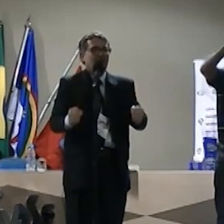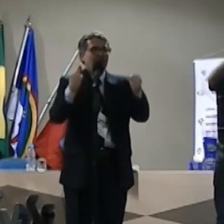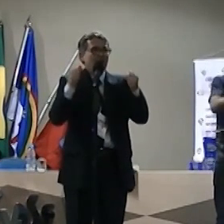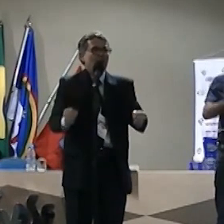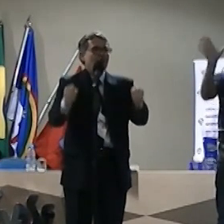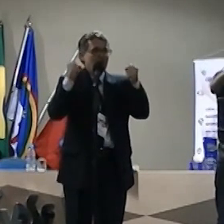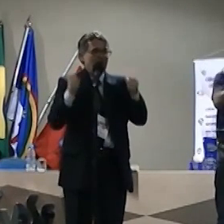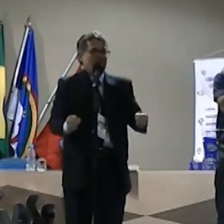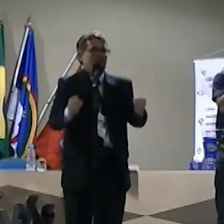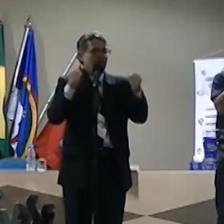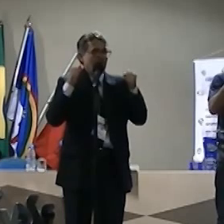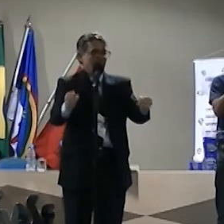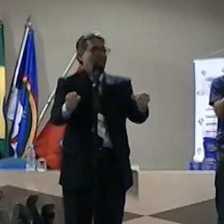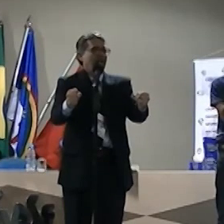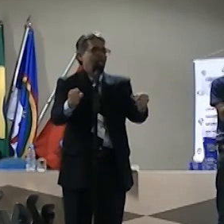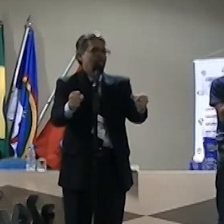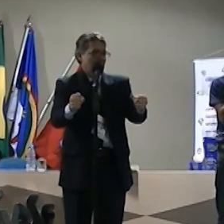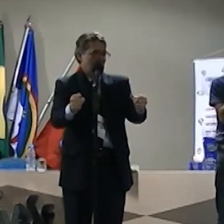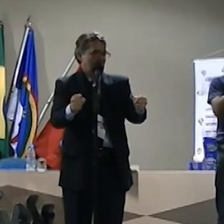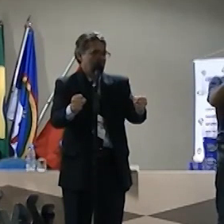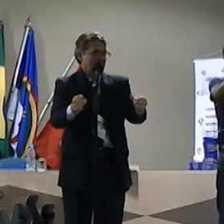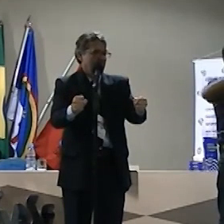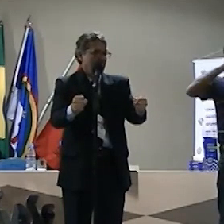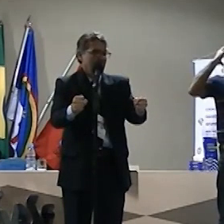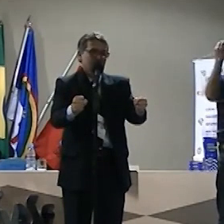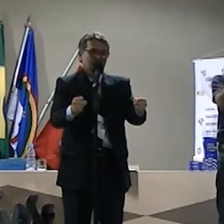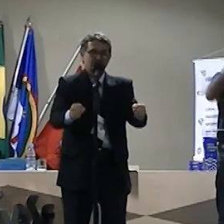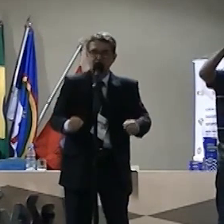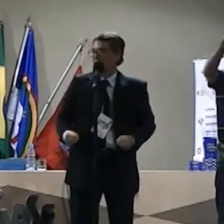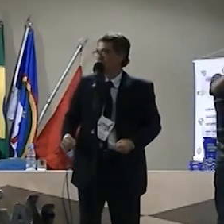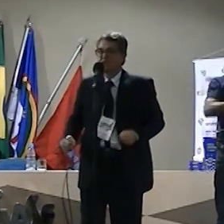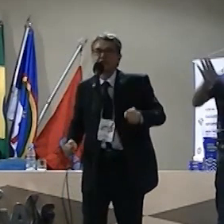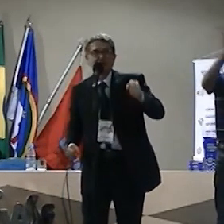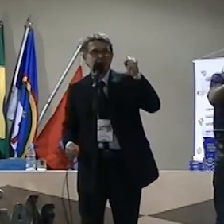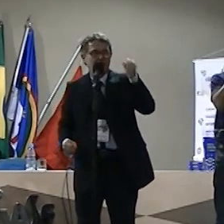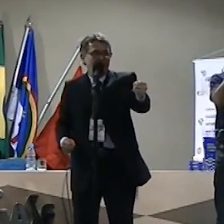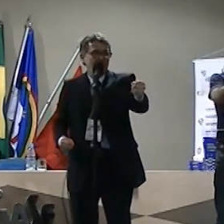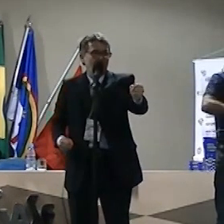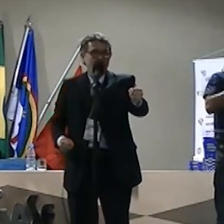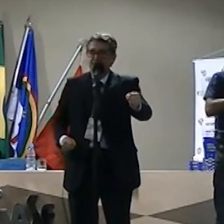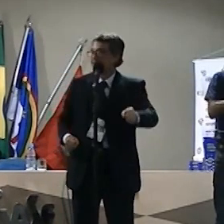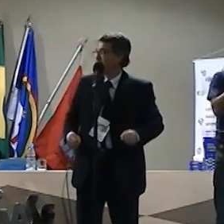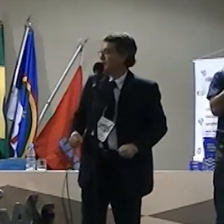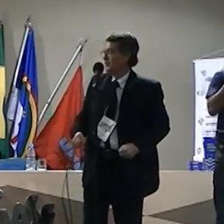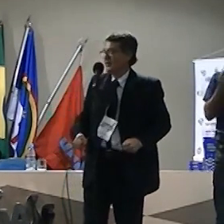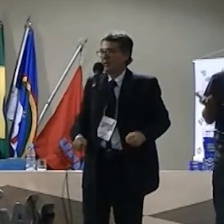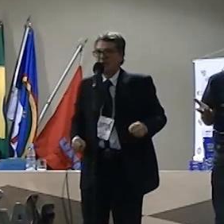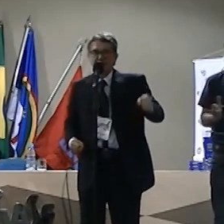e está no caminho certo para continuar. E vai ter espaço.